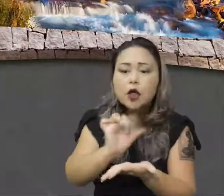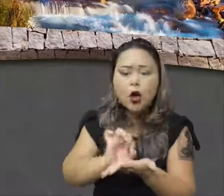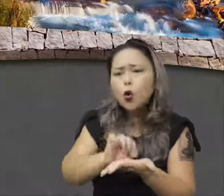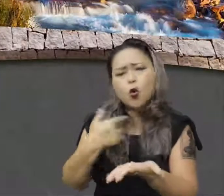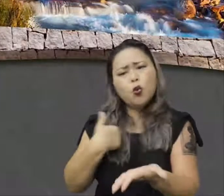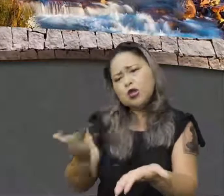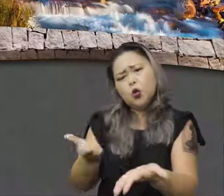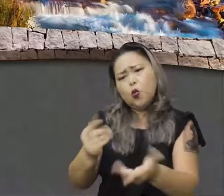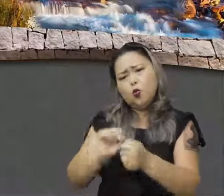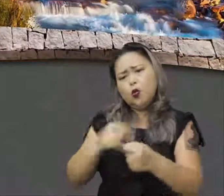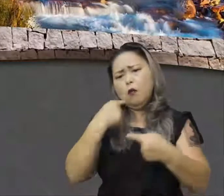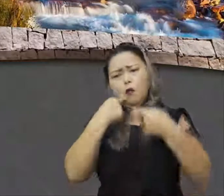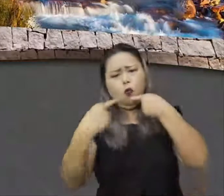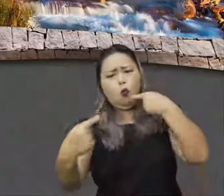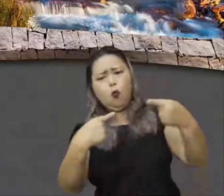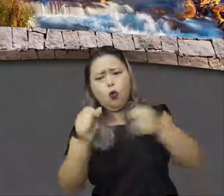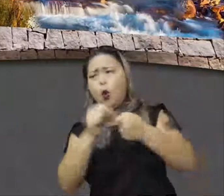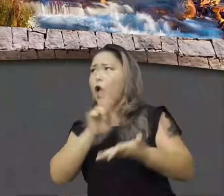questão da religião.